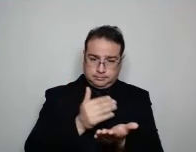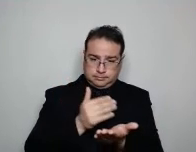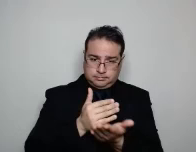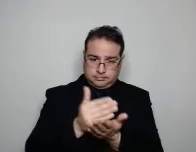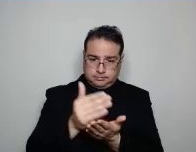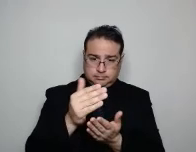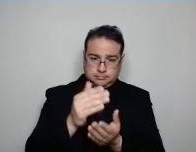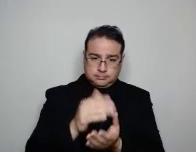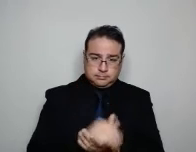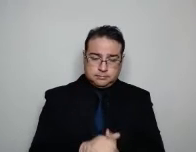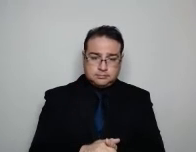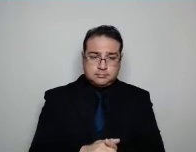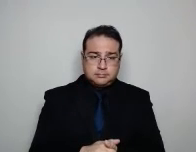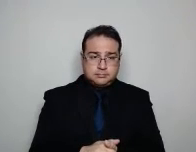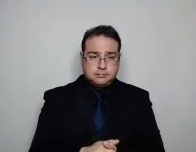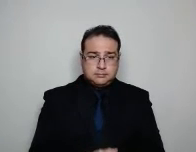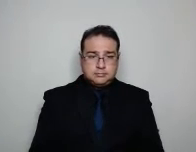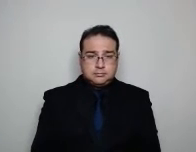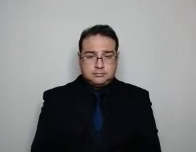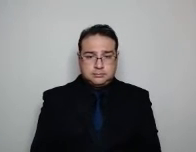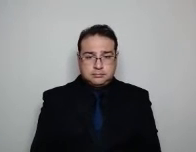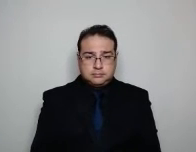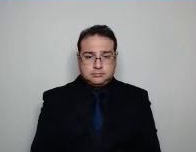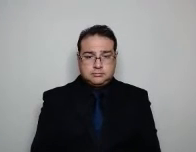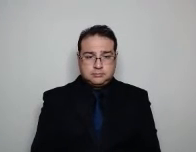É, desembargador Claudio Santos.